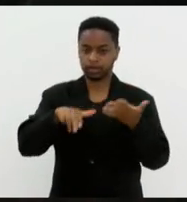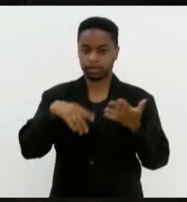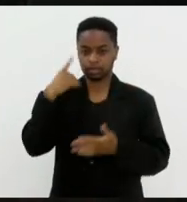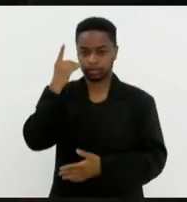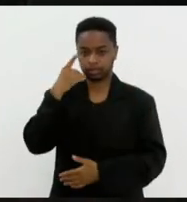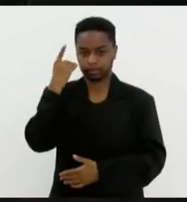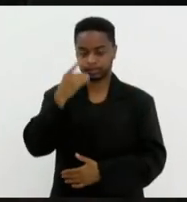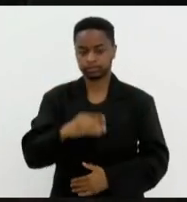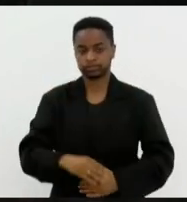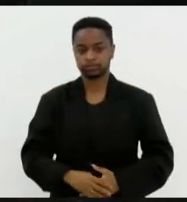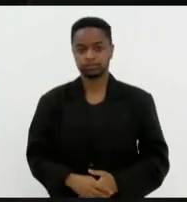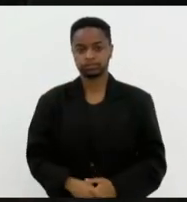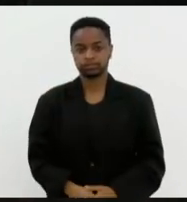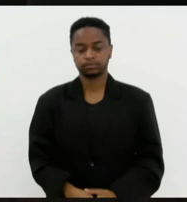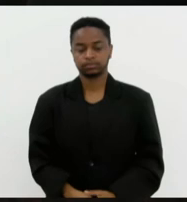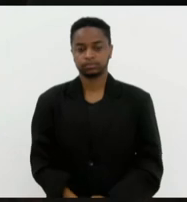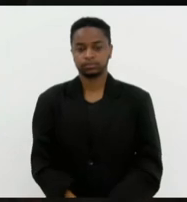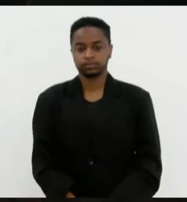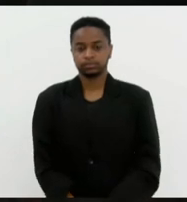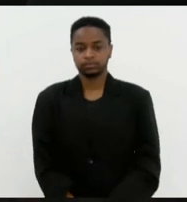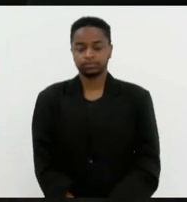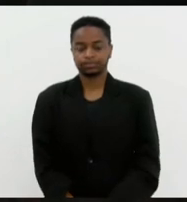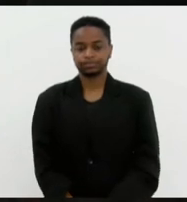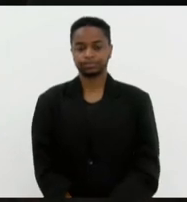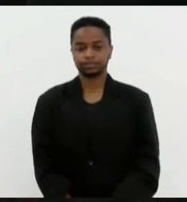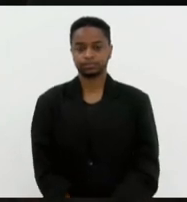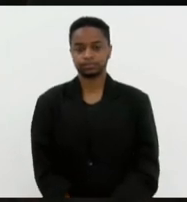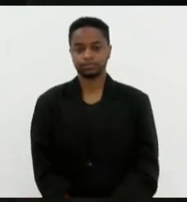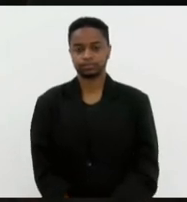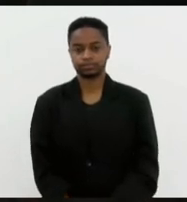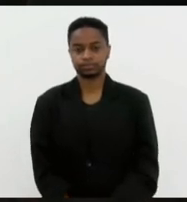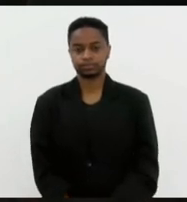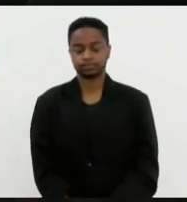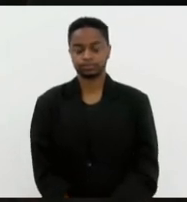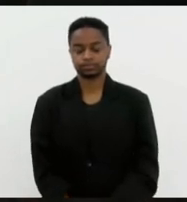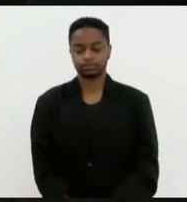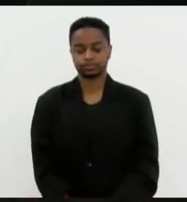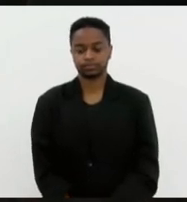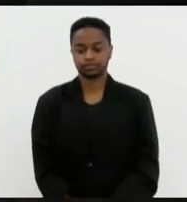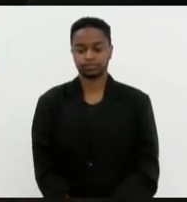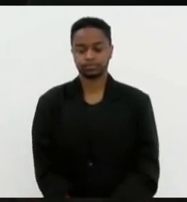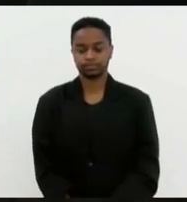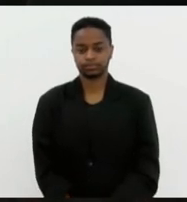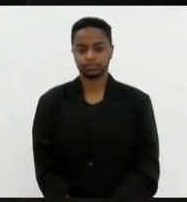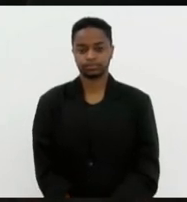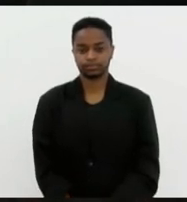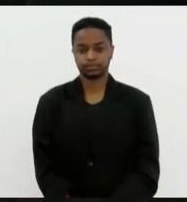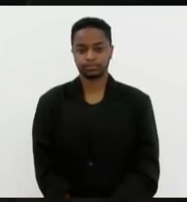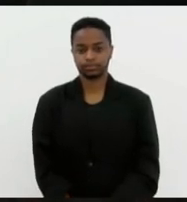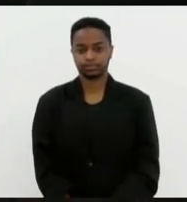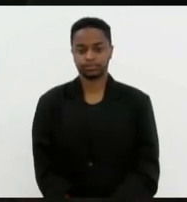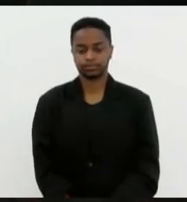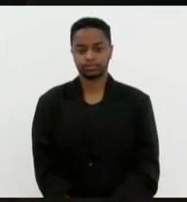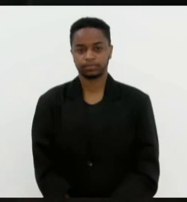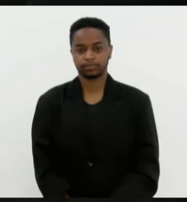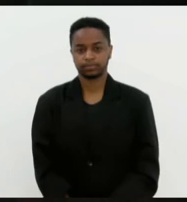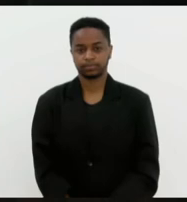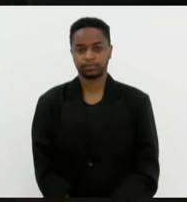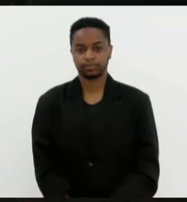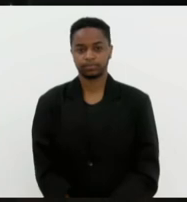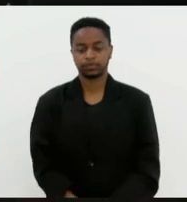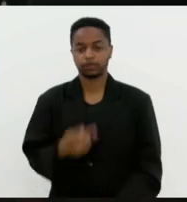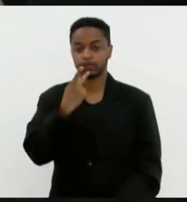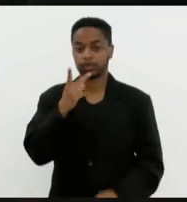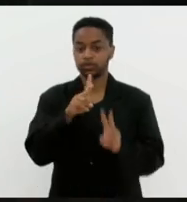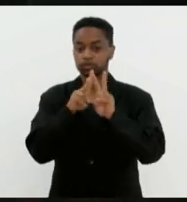da Saúde, Brazão, Yuri, Andrezinho Siciliano, Júlio Rocha e Luiz Cláudio Ribeiro, que dispõe